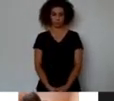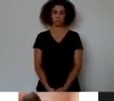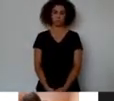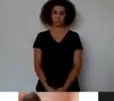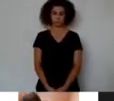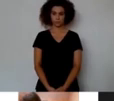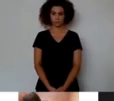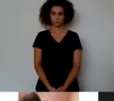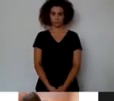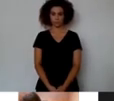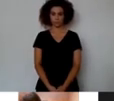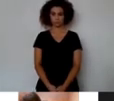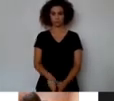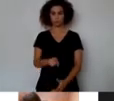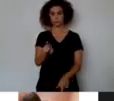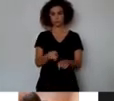E o CS atende na clínica?